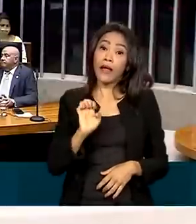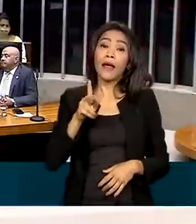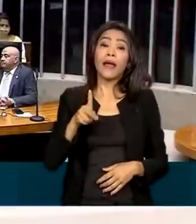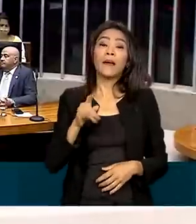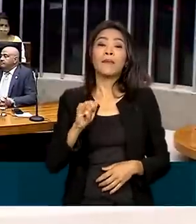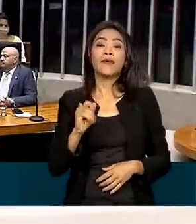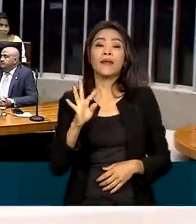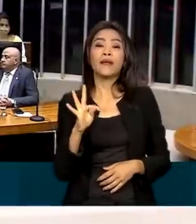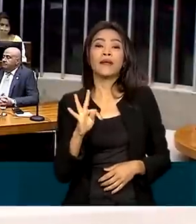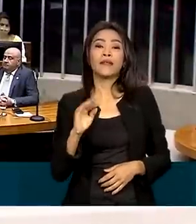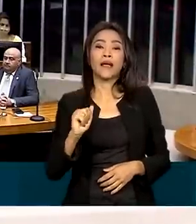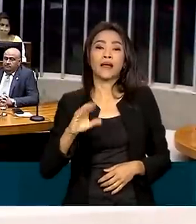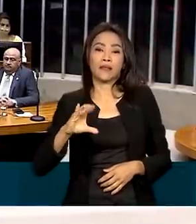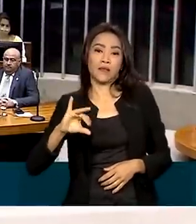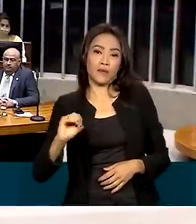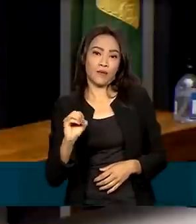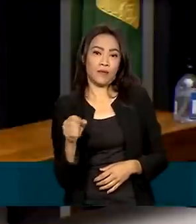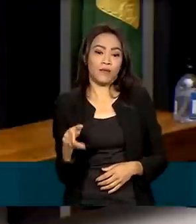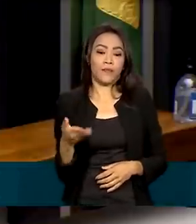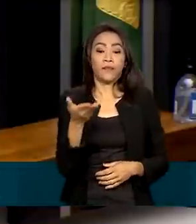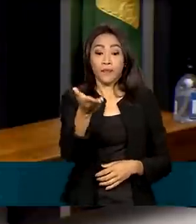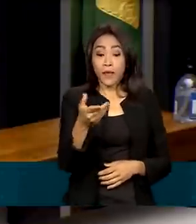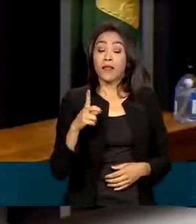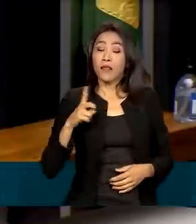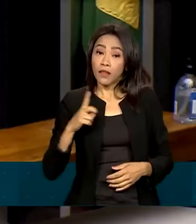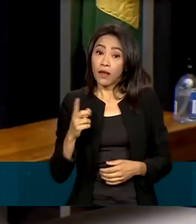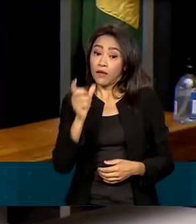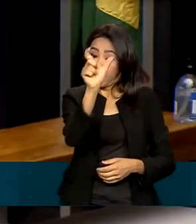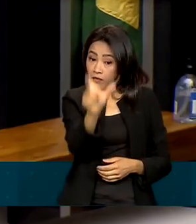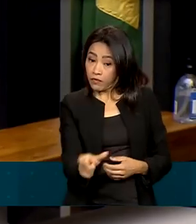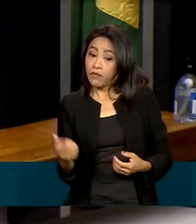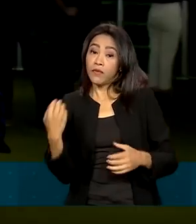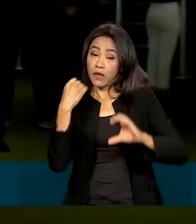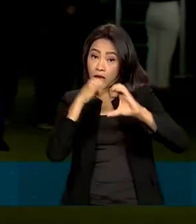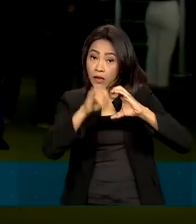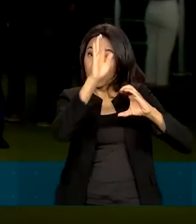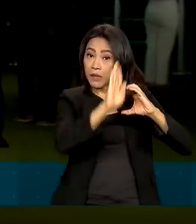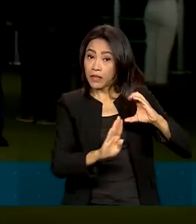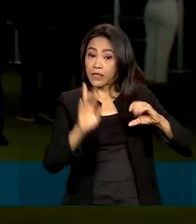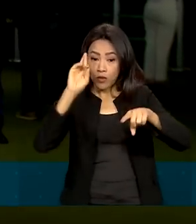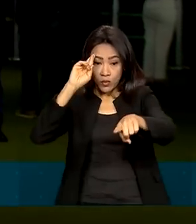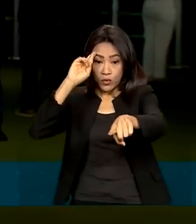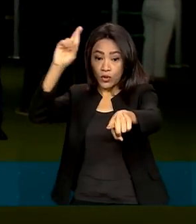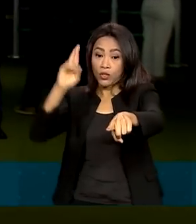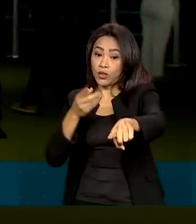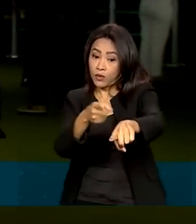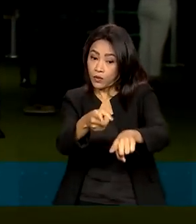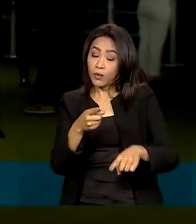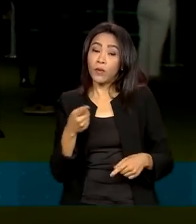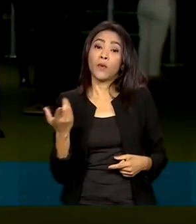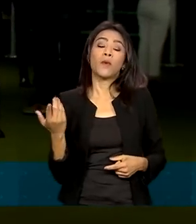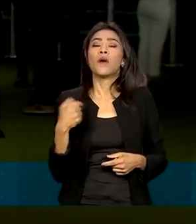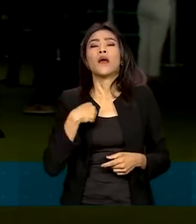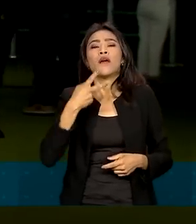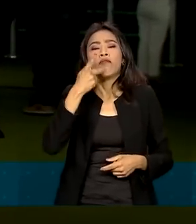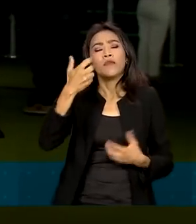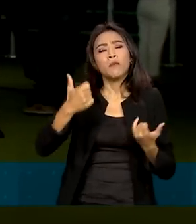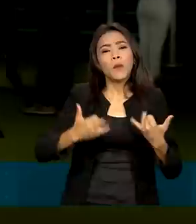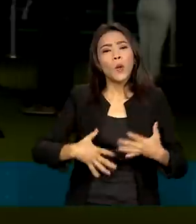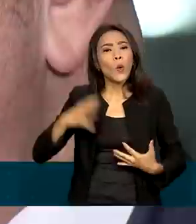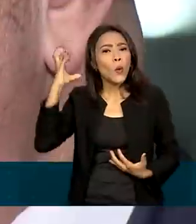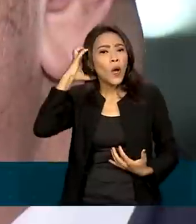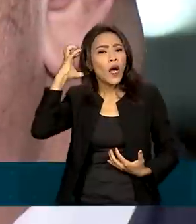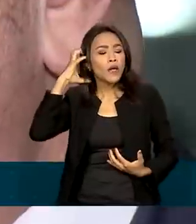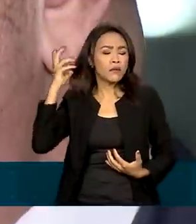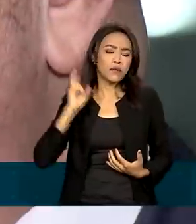participaram representantes de entidades do setor e da empresa Brasil de Comunicação. Para o diretor-presidente da EBC, o rádio sempre terá um